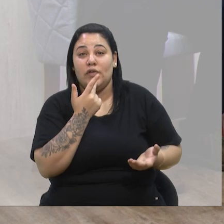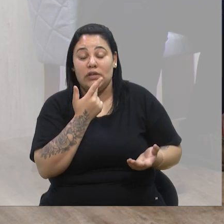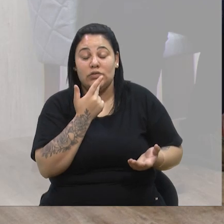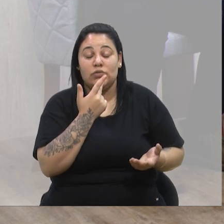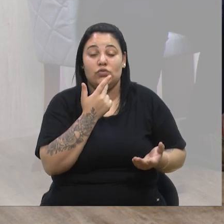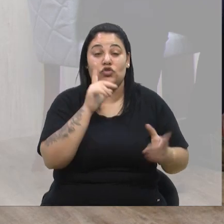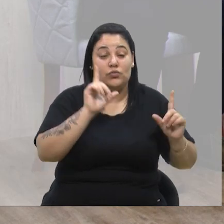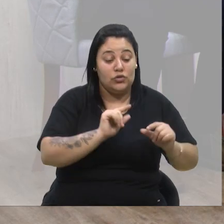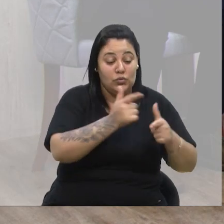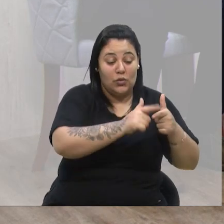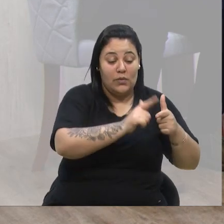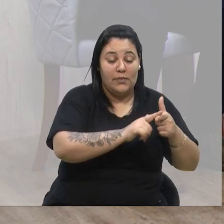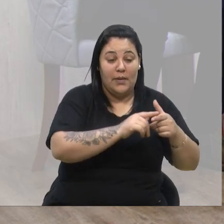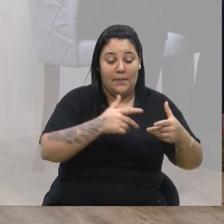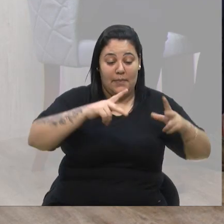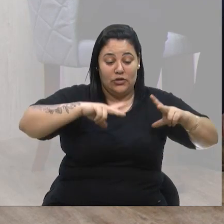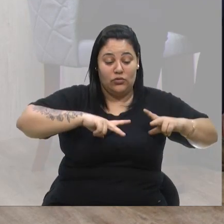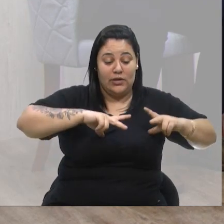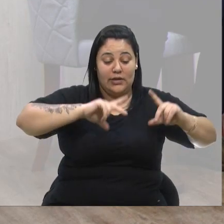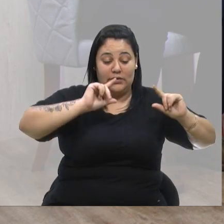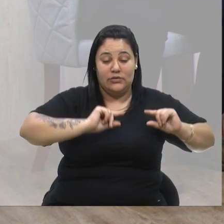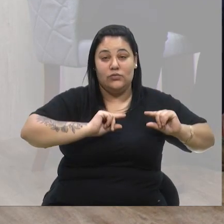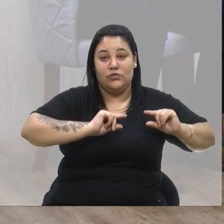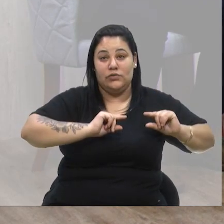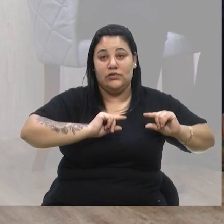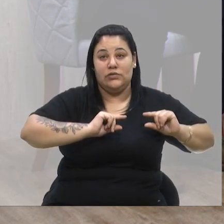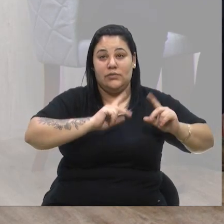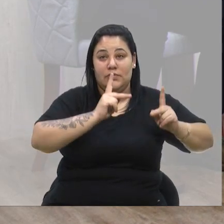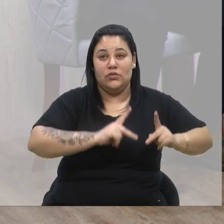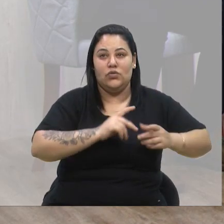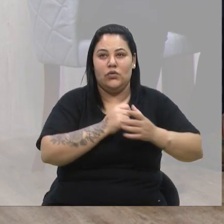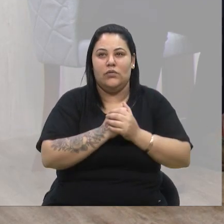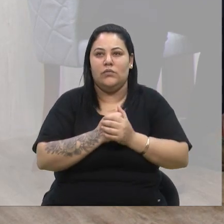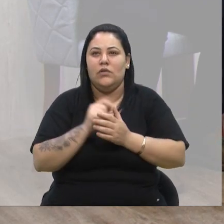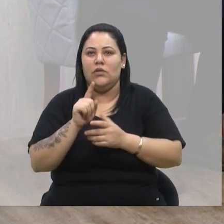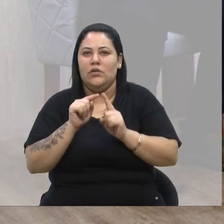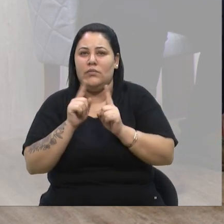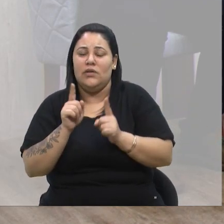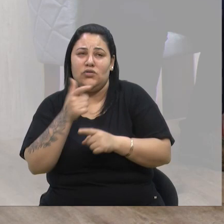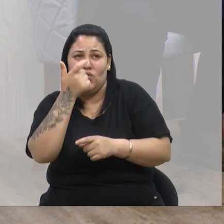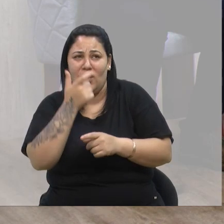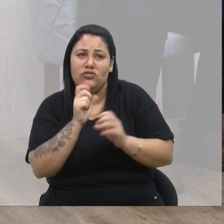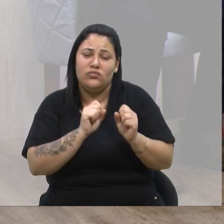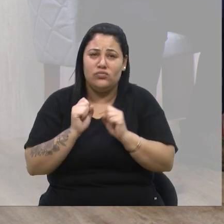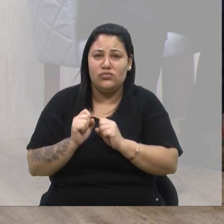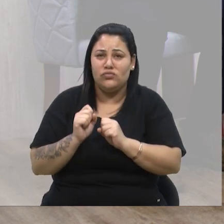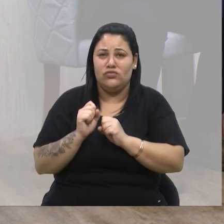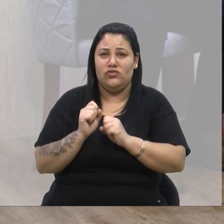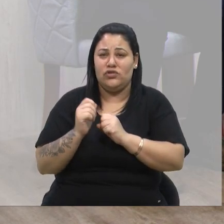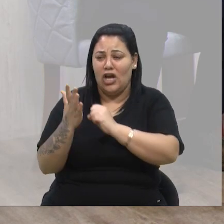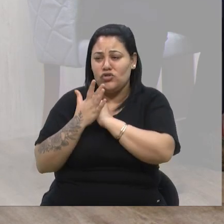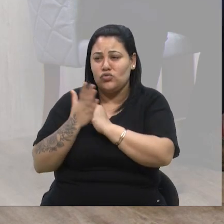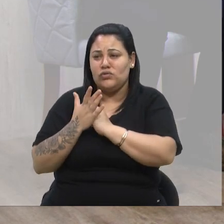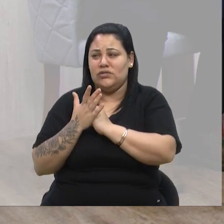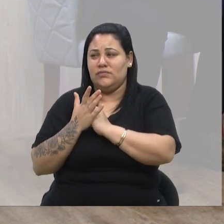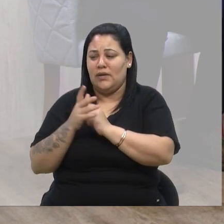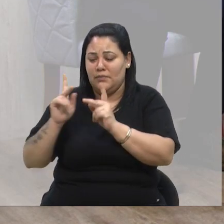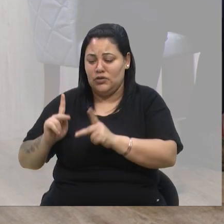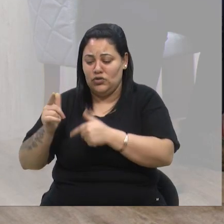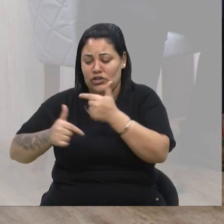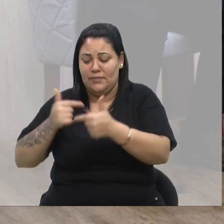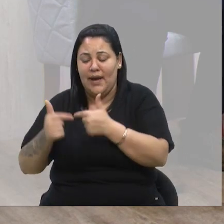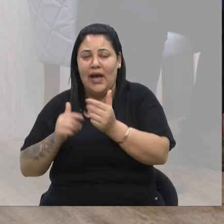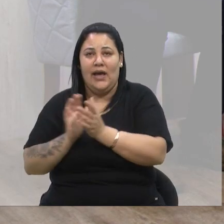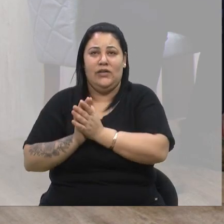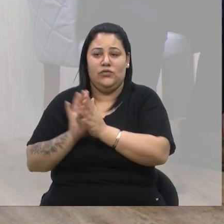e minimizar os problemas das pessoas. Perfeito. Mas não é possível daqui a pouco pedir ajuda por um colega de trabalho, para um familiar,